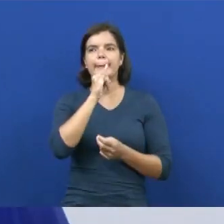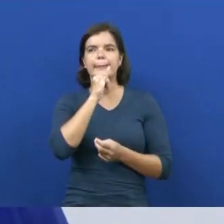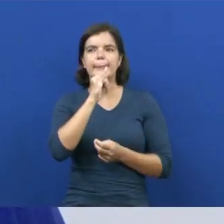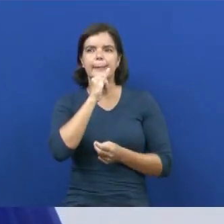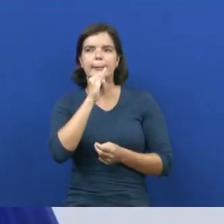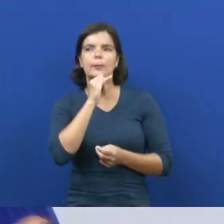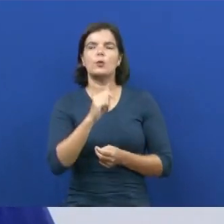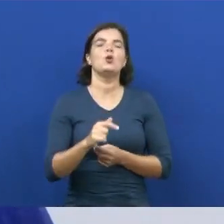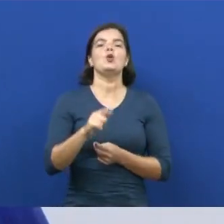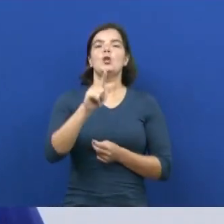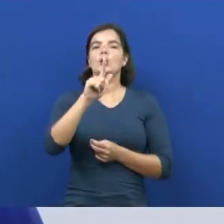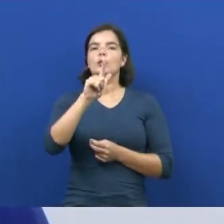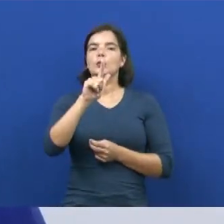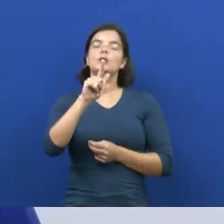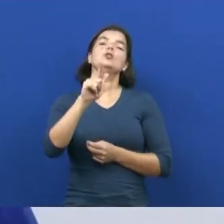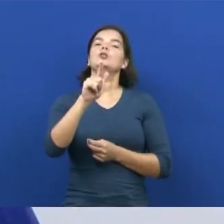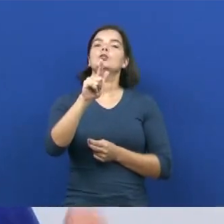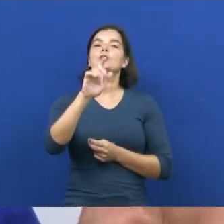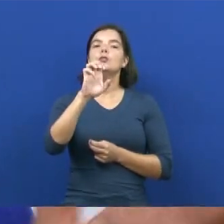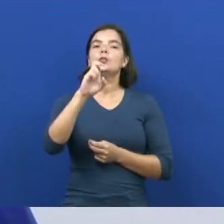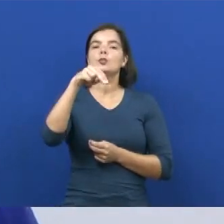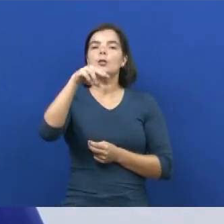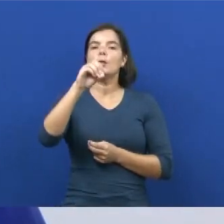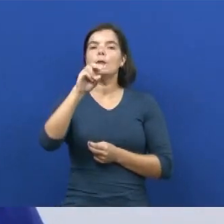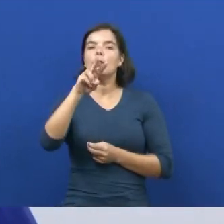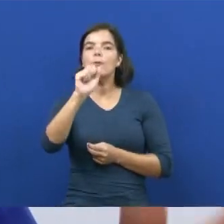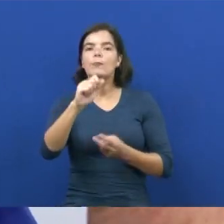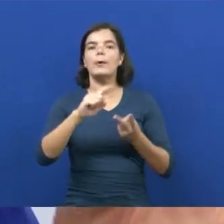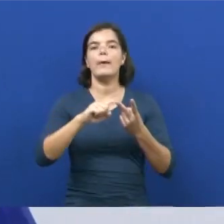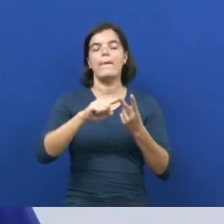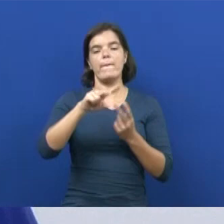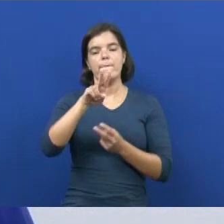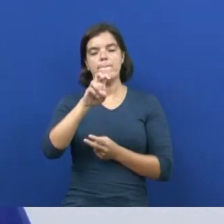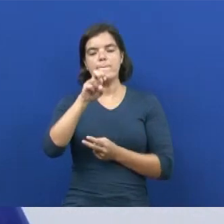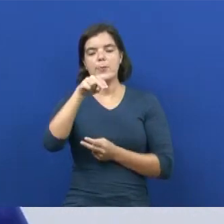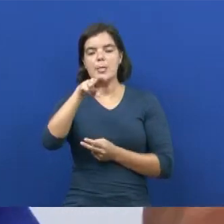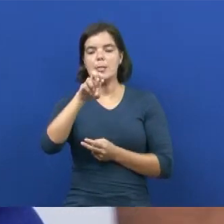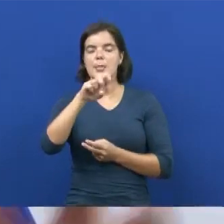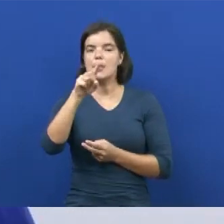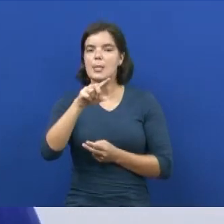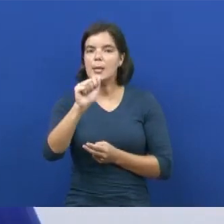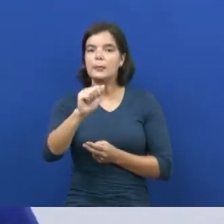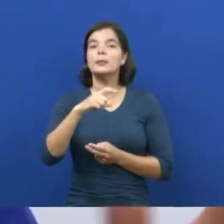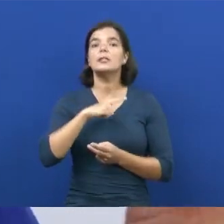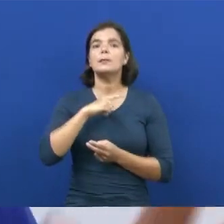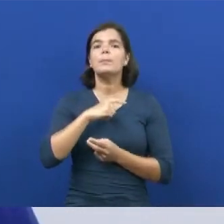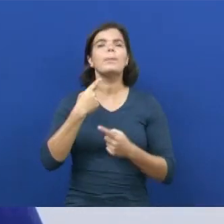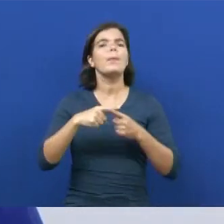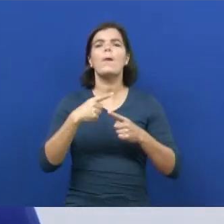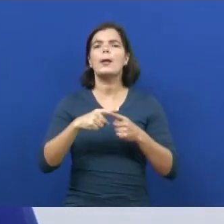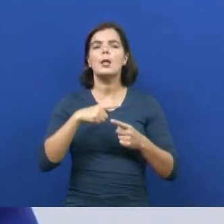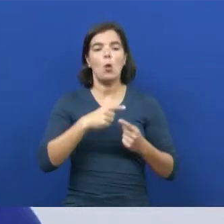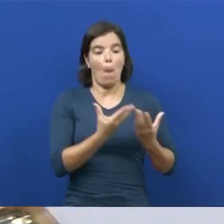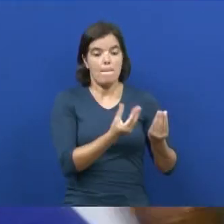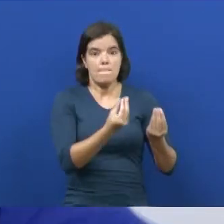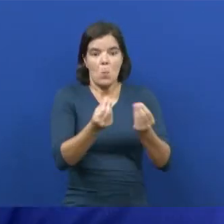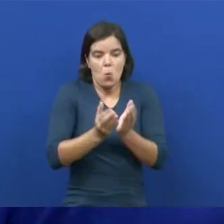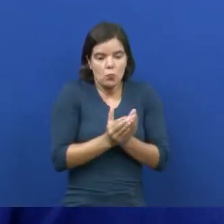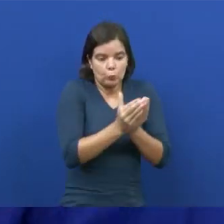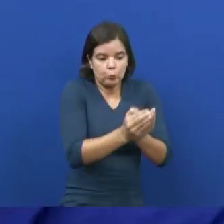também Veneza. Por quê? Porque ali havia grande fluxo marítimo, né,